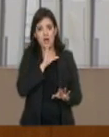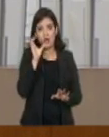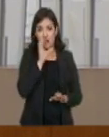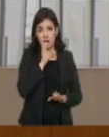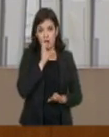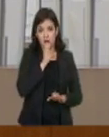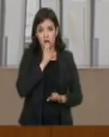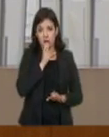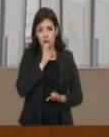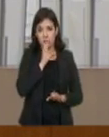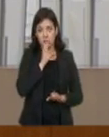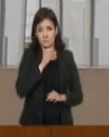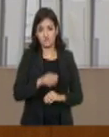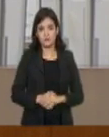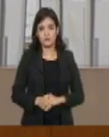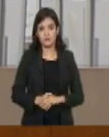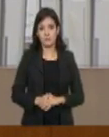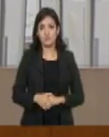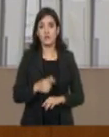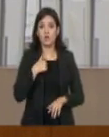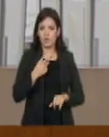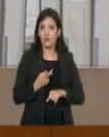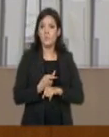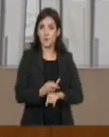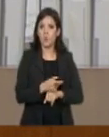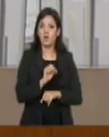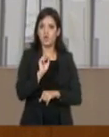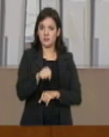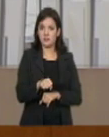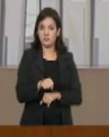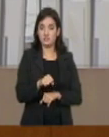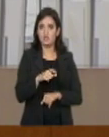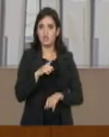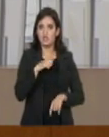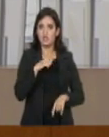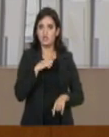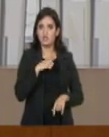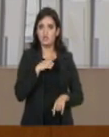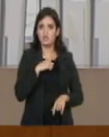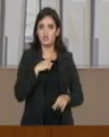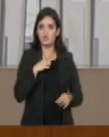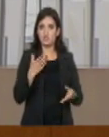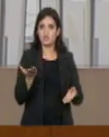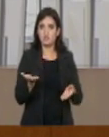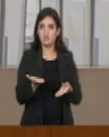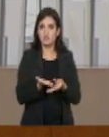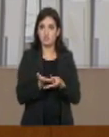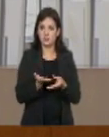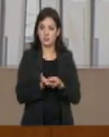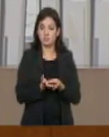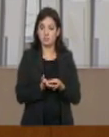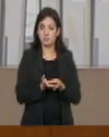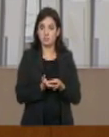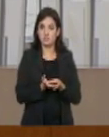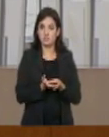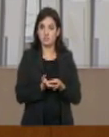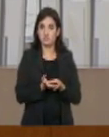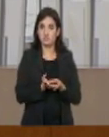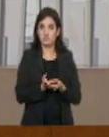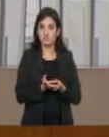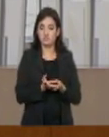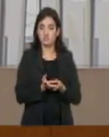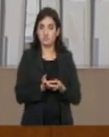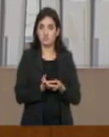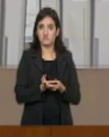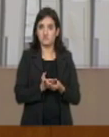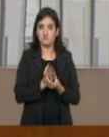possível, e eu vou procurar, sim, pautar este caso ainda este ano.